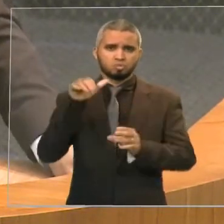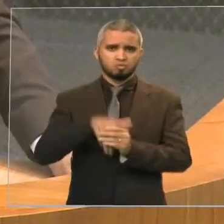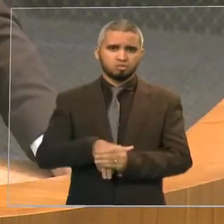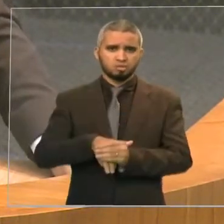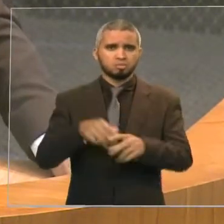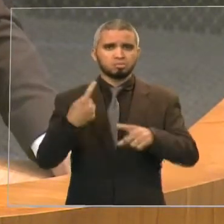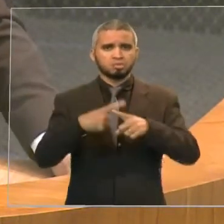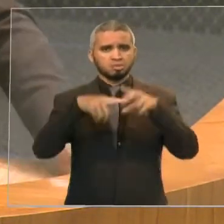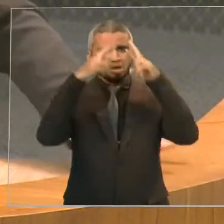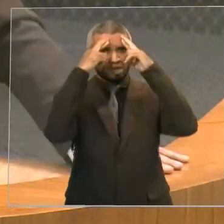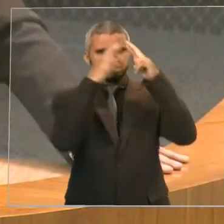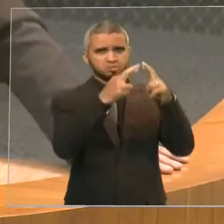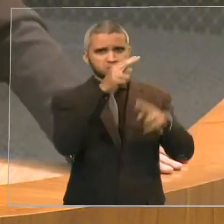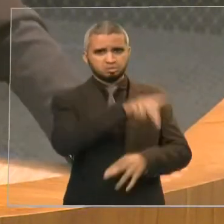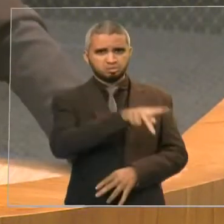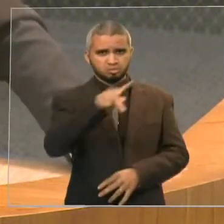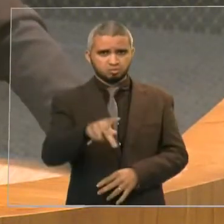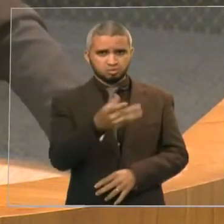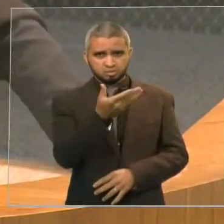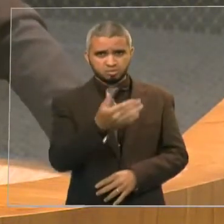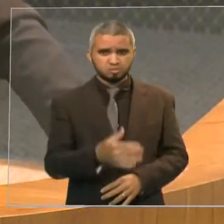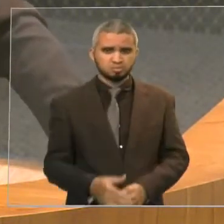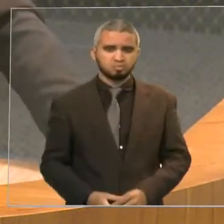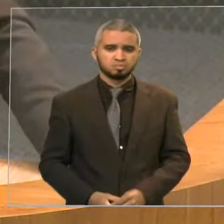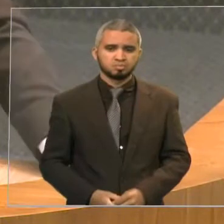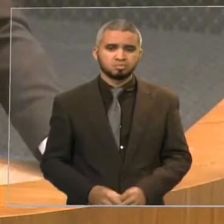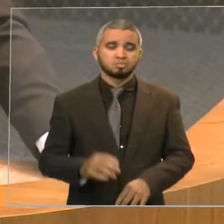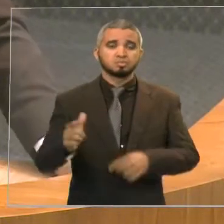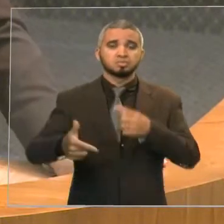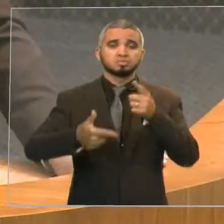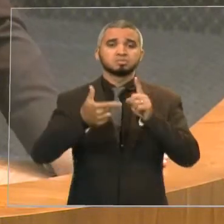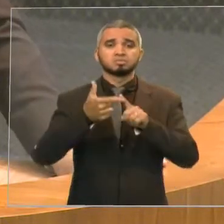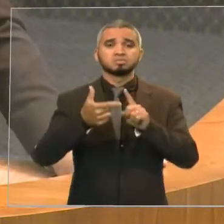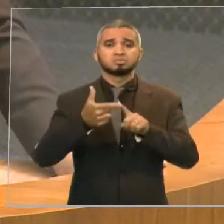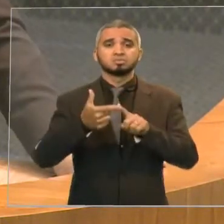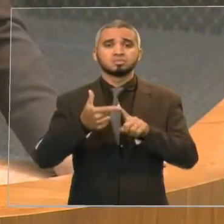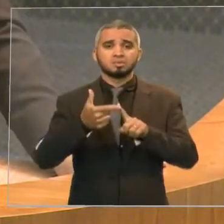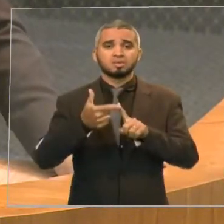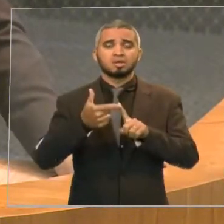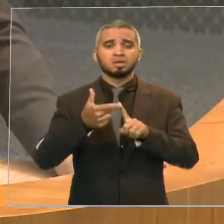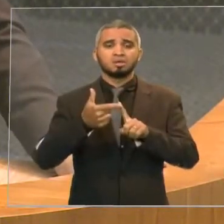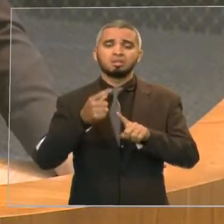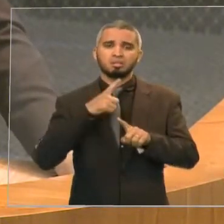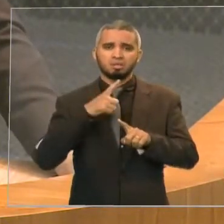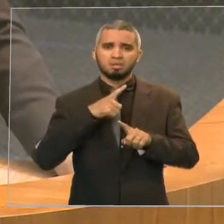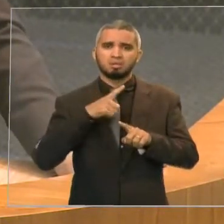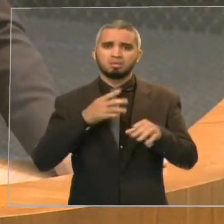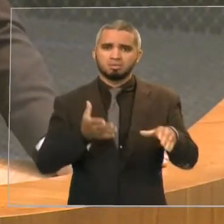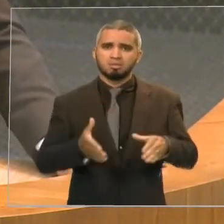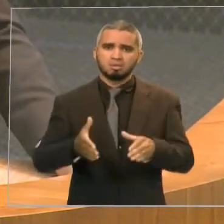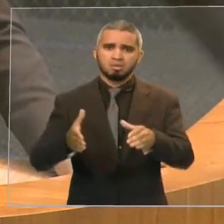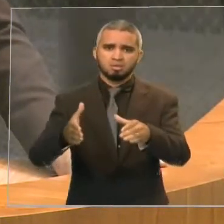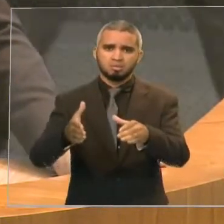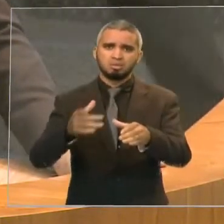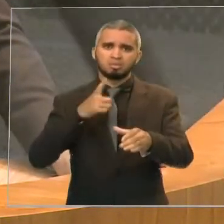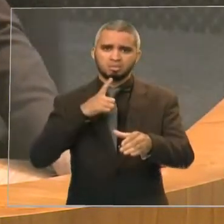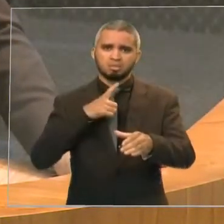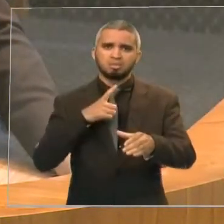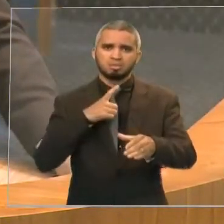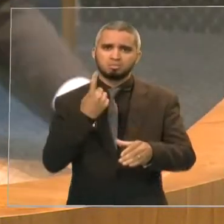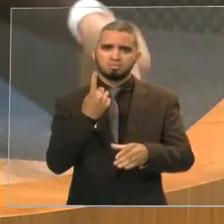aos professores e em defesa aos professores. E segundo, que nós temos um caminho. Nós temos um